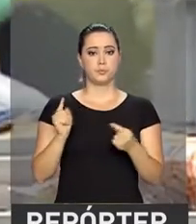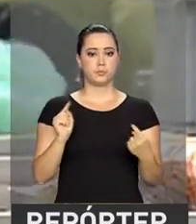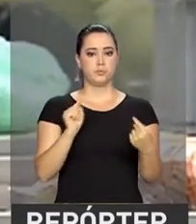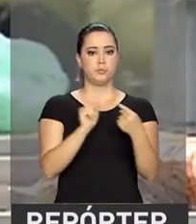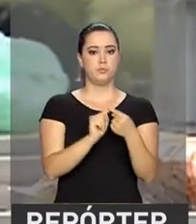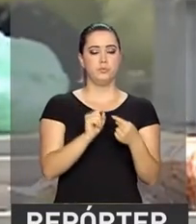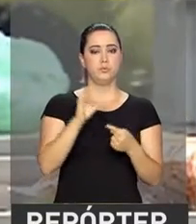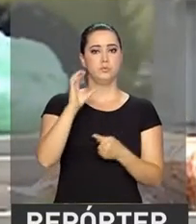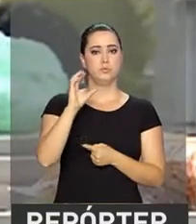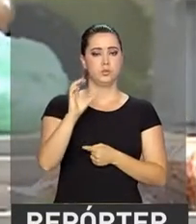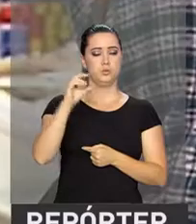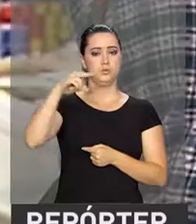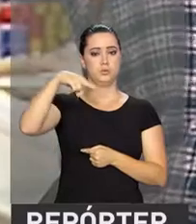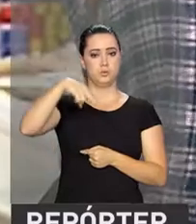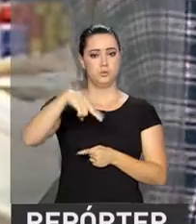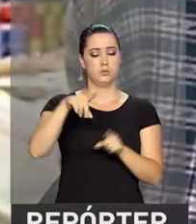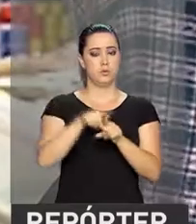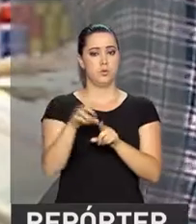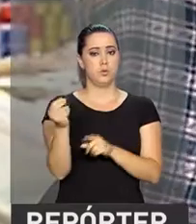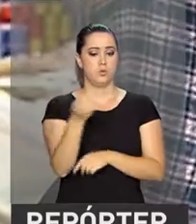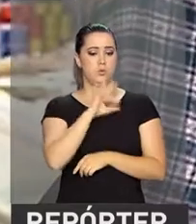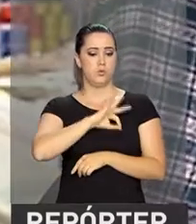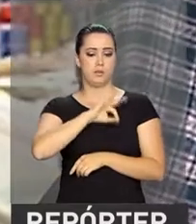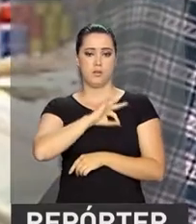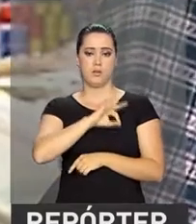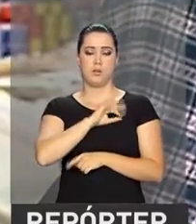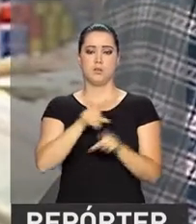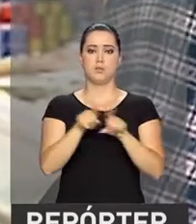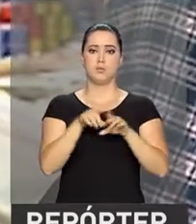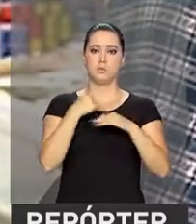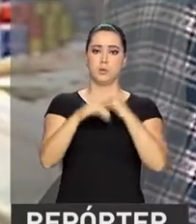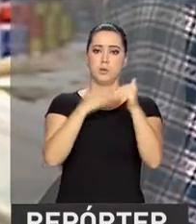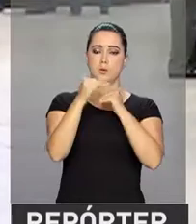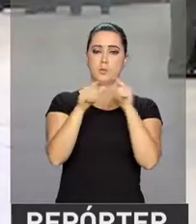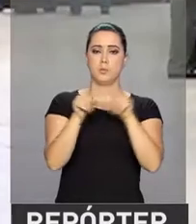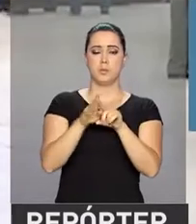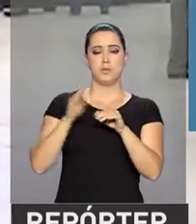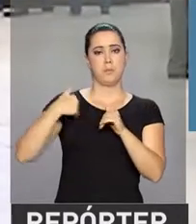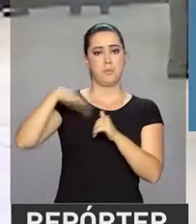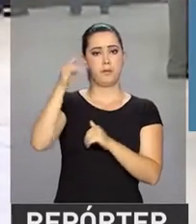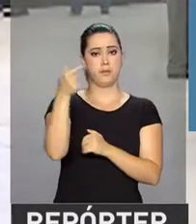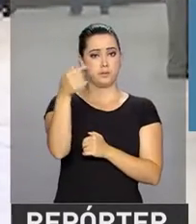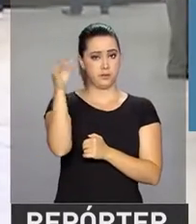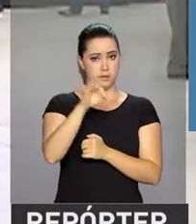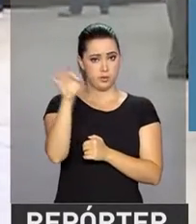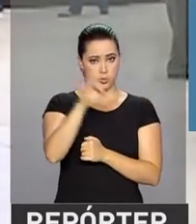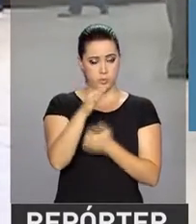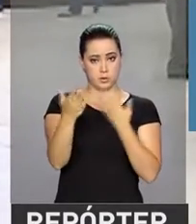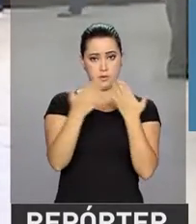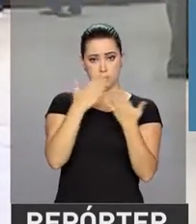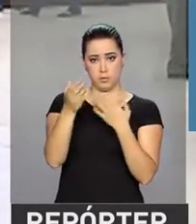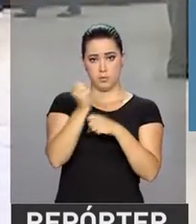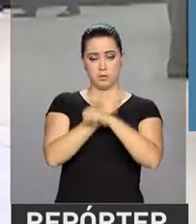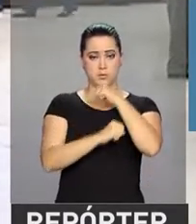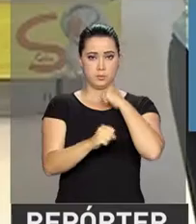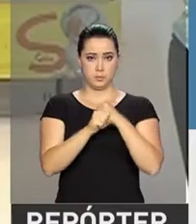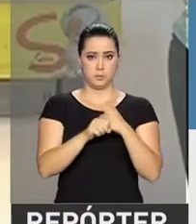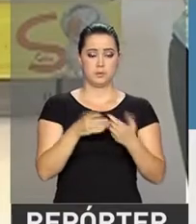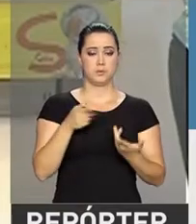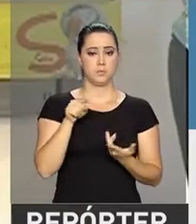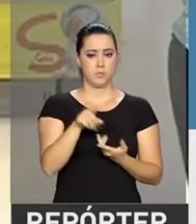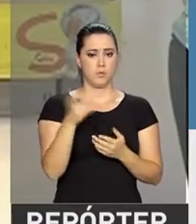confederação o salário dos novos contratados também deve aumentar mais de 7% em relação ao ano passado